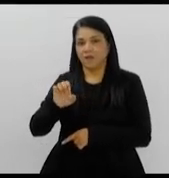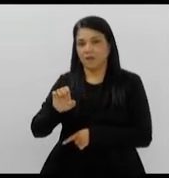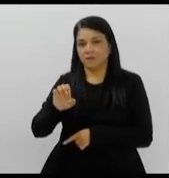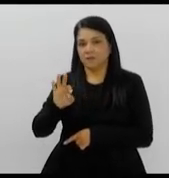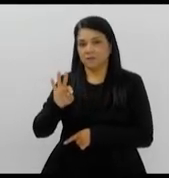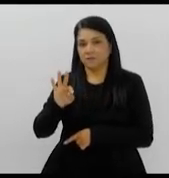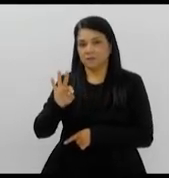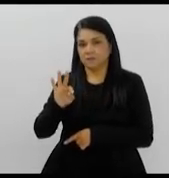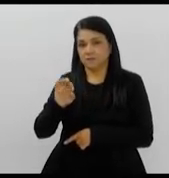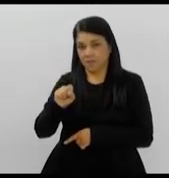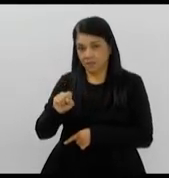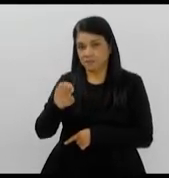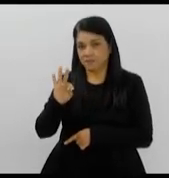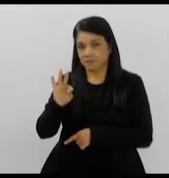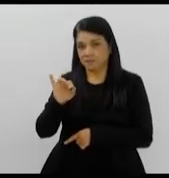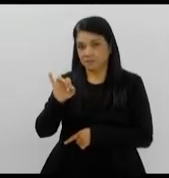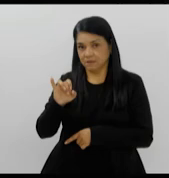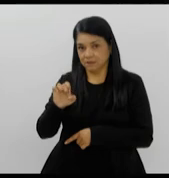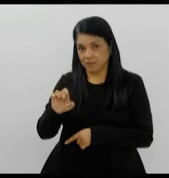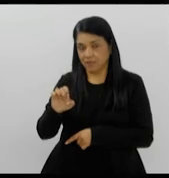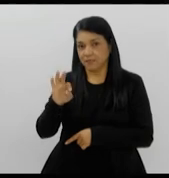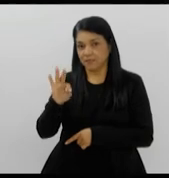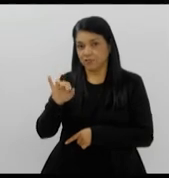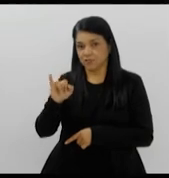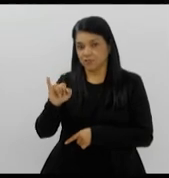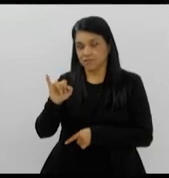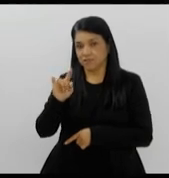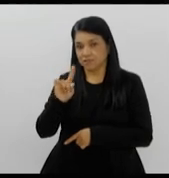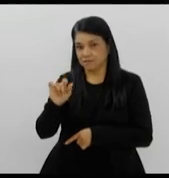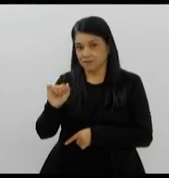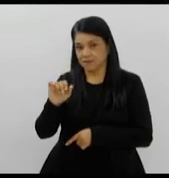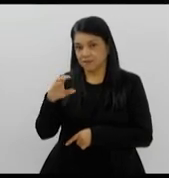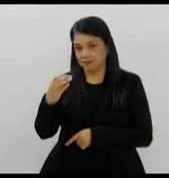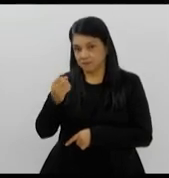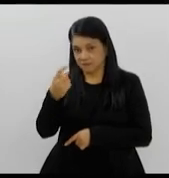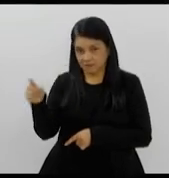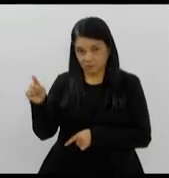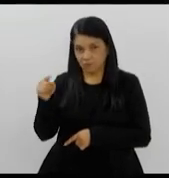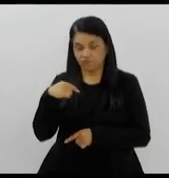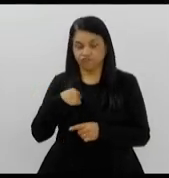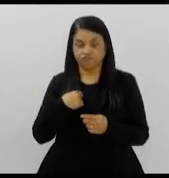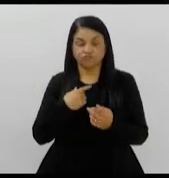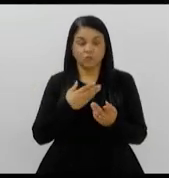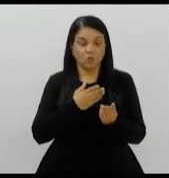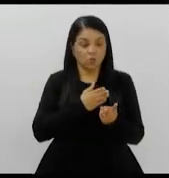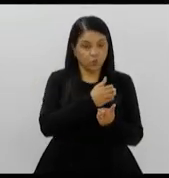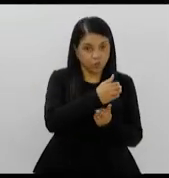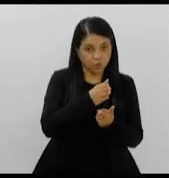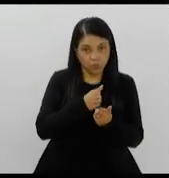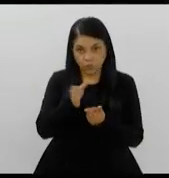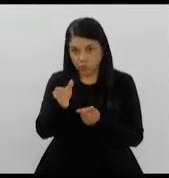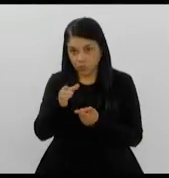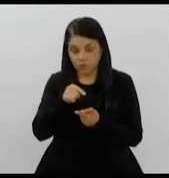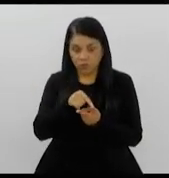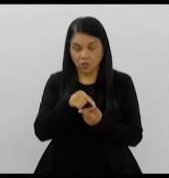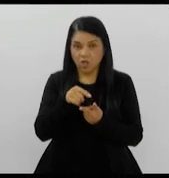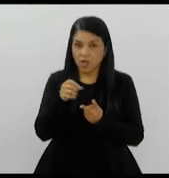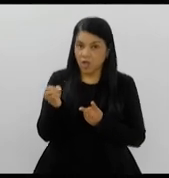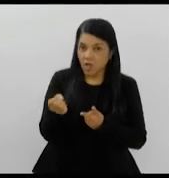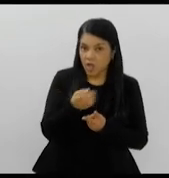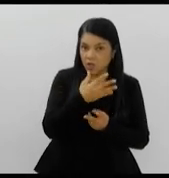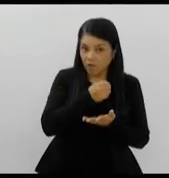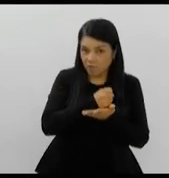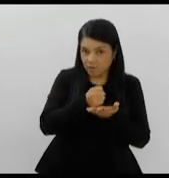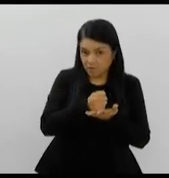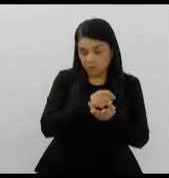Então, 2 caminhos. renova, ou faz outra